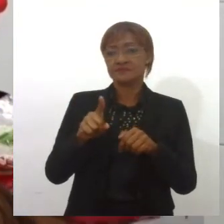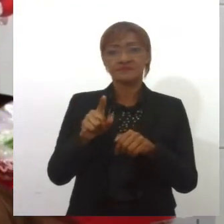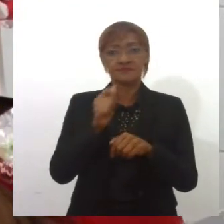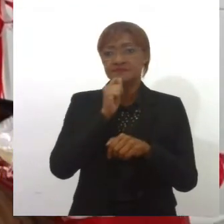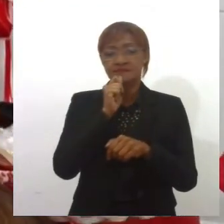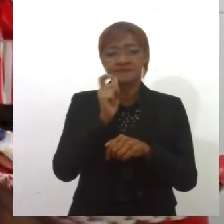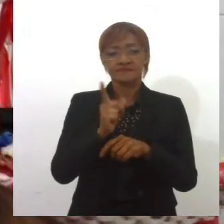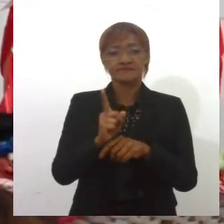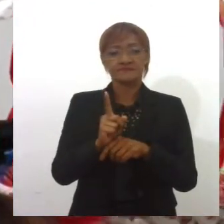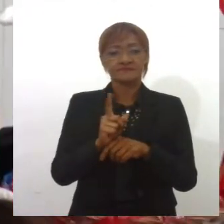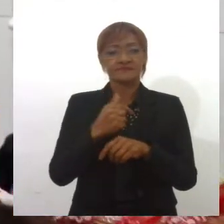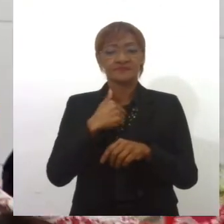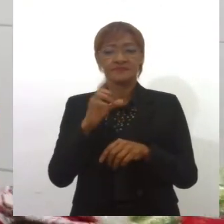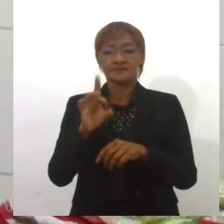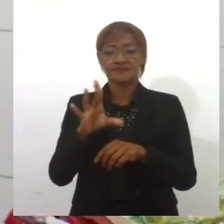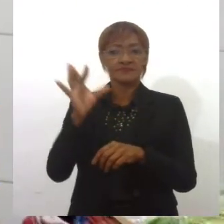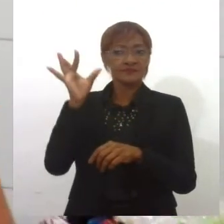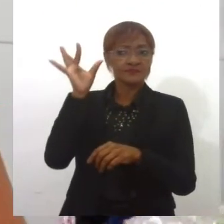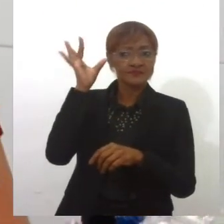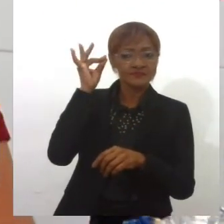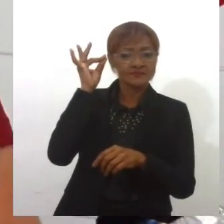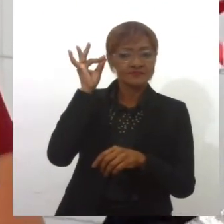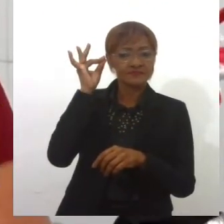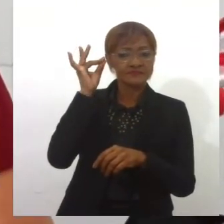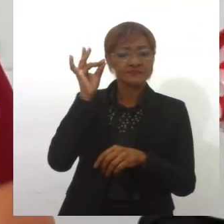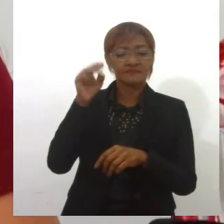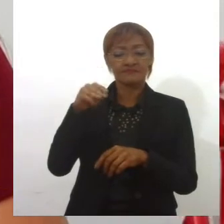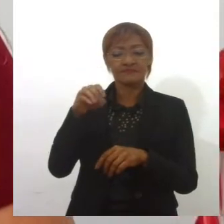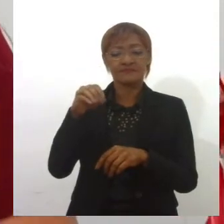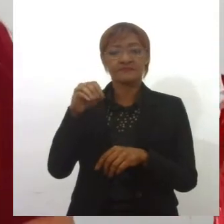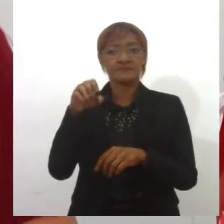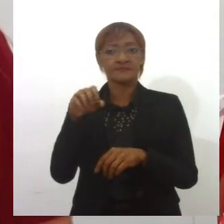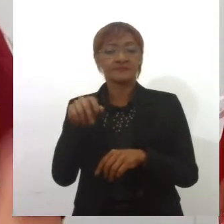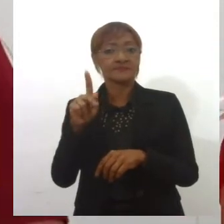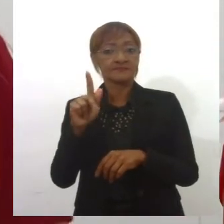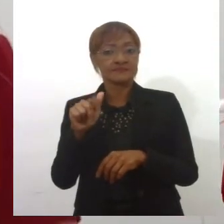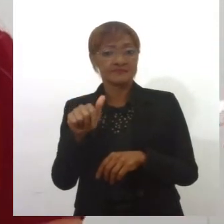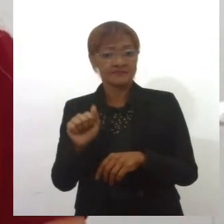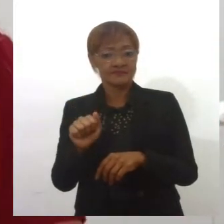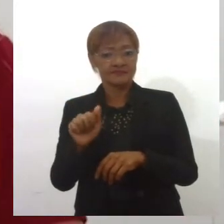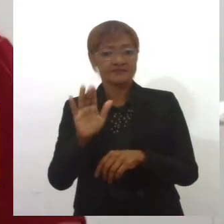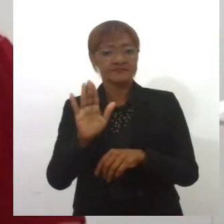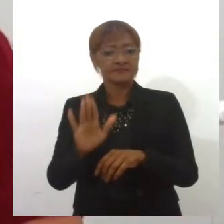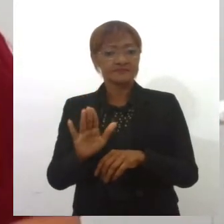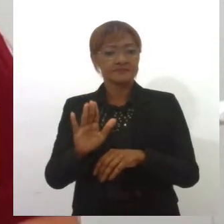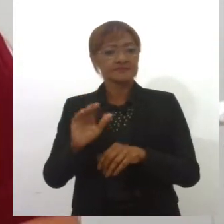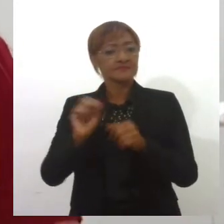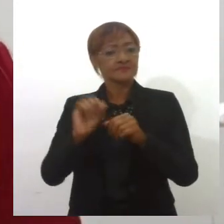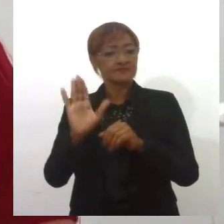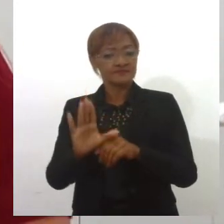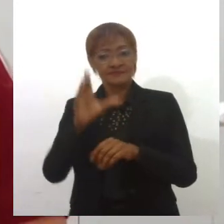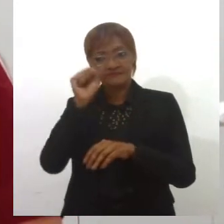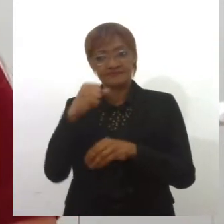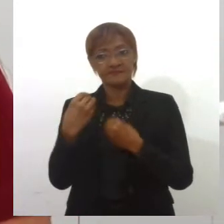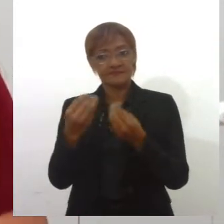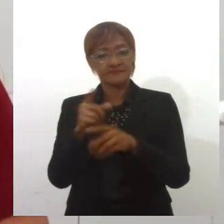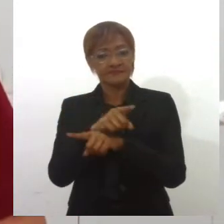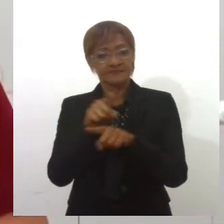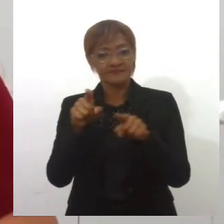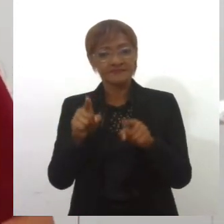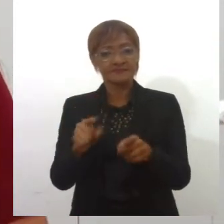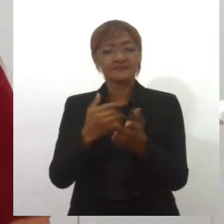Minha área é mega hair, é aplicação. E aí eu disse, eu vou aprender só para confeccionar as perucas para vocês. E aí